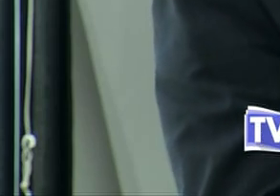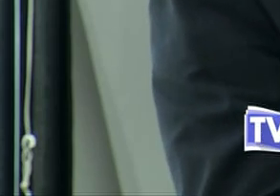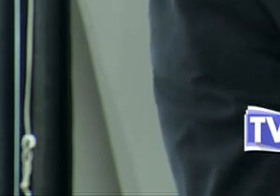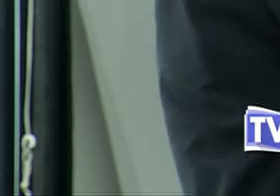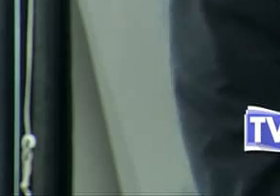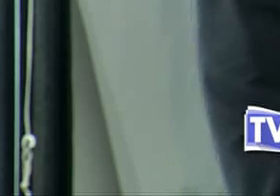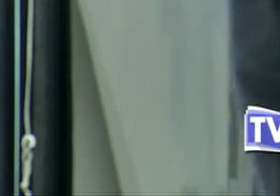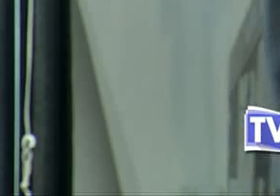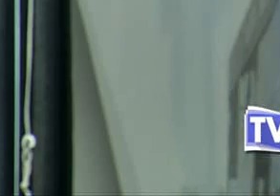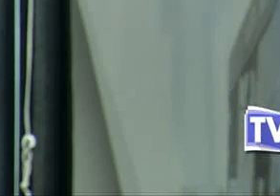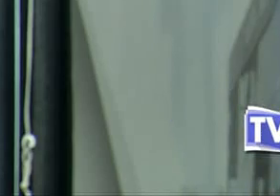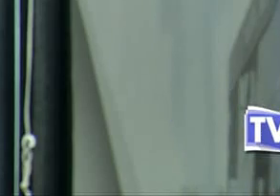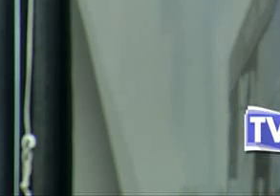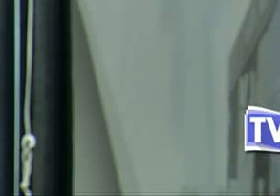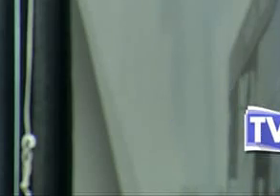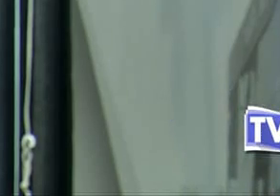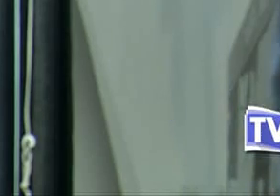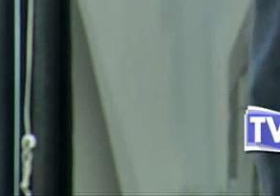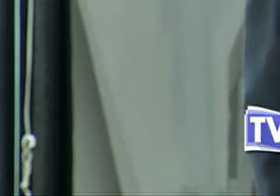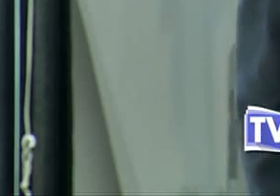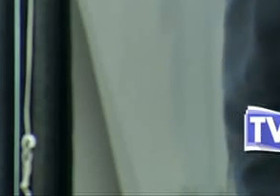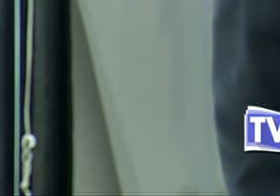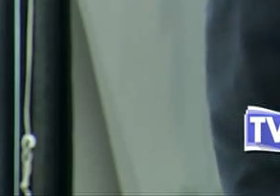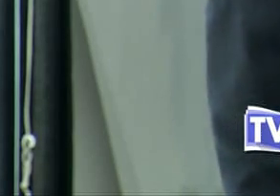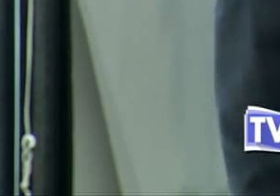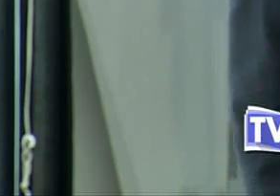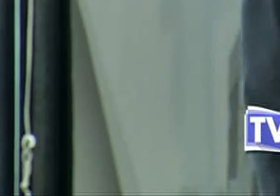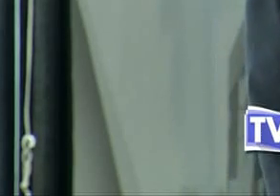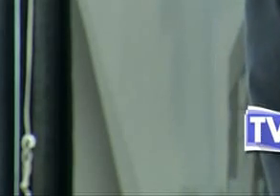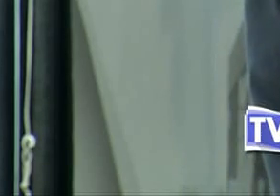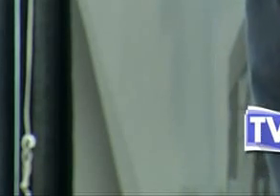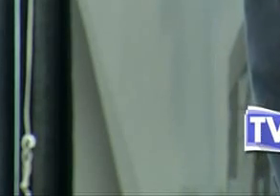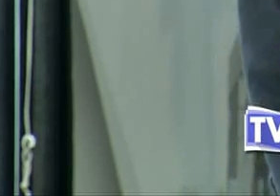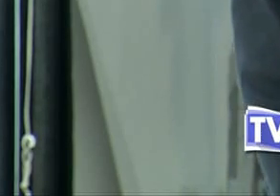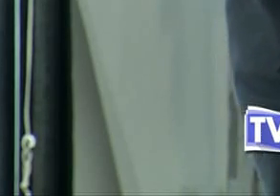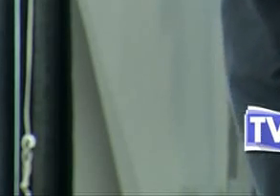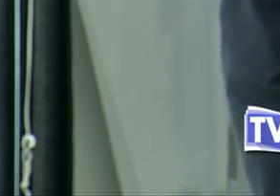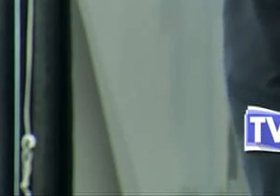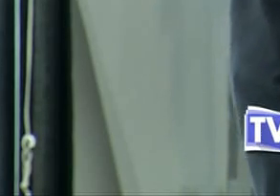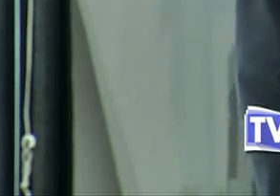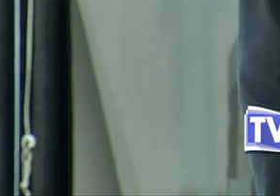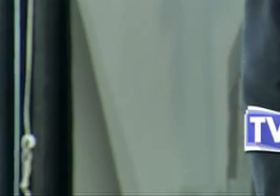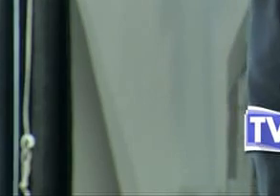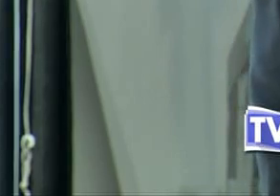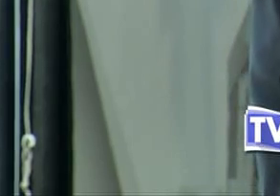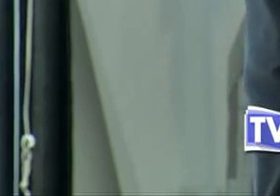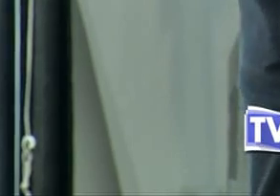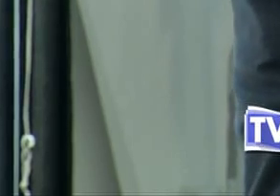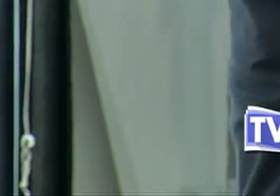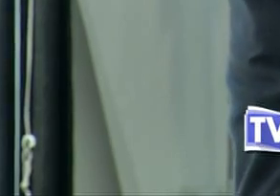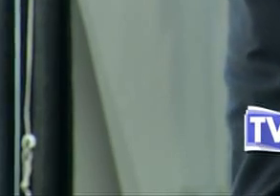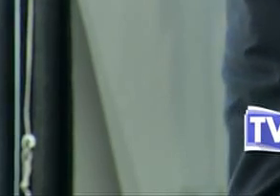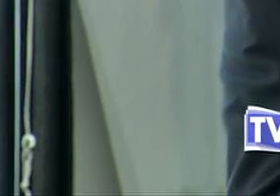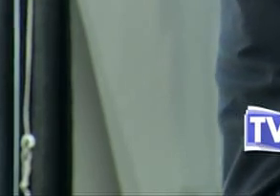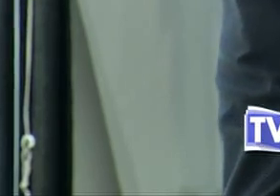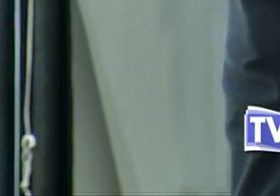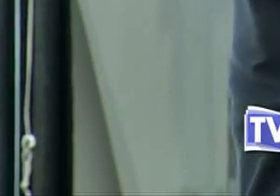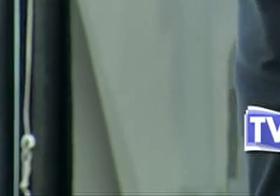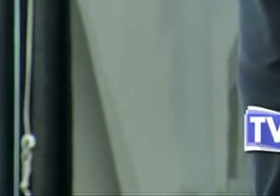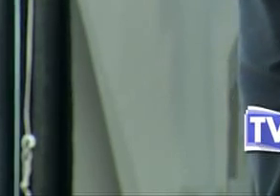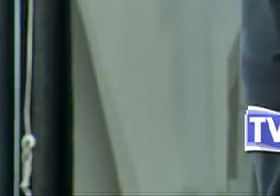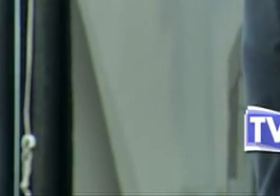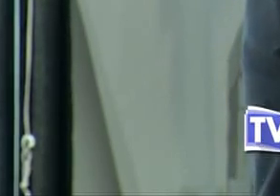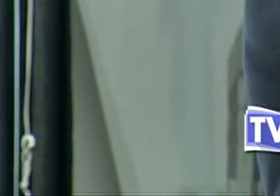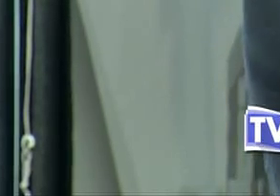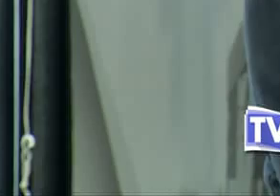Câmara, de colegas nossos que poderiam não estar aqui conosco se não fosse o atendimento médico imediato,